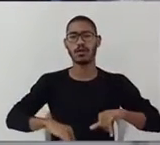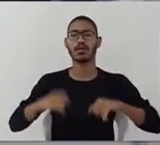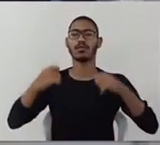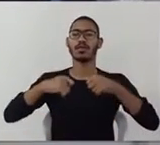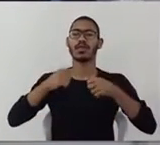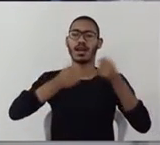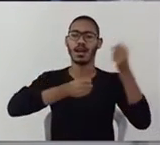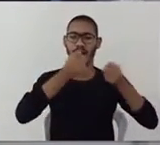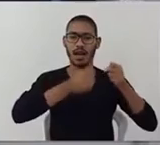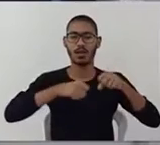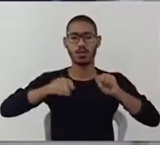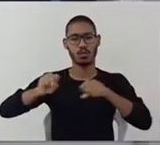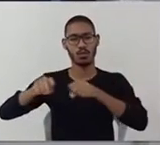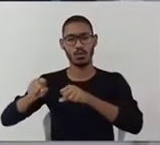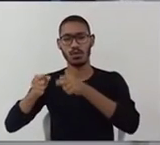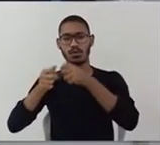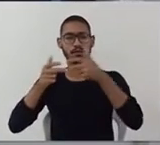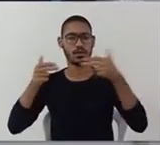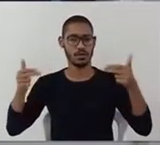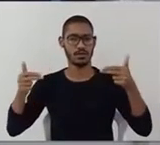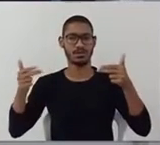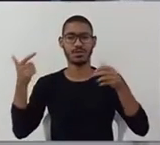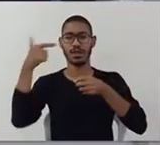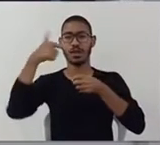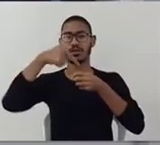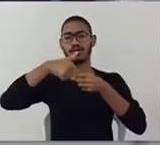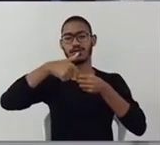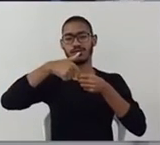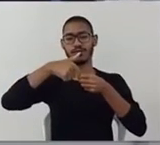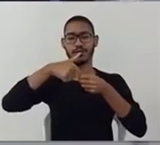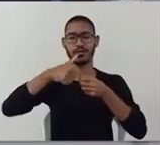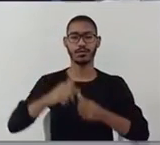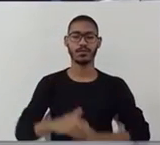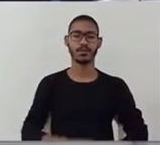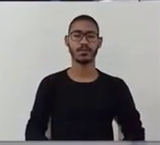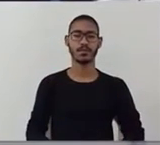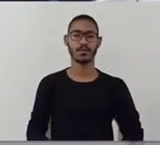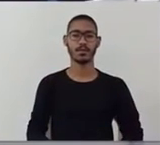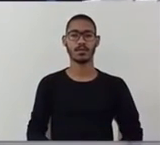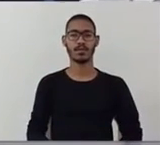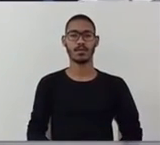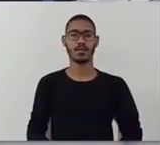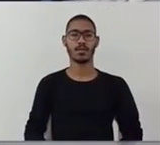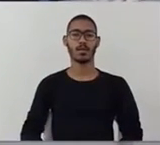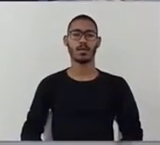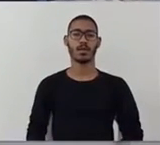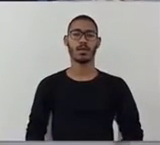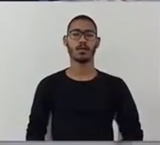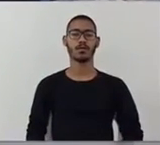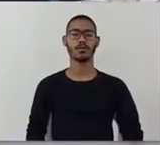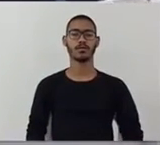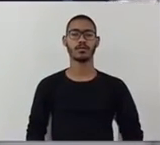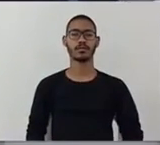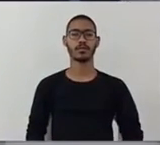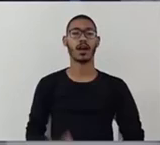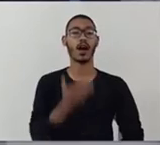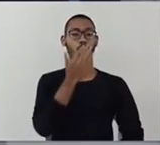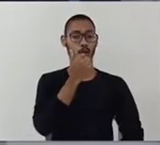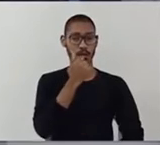utilizar veículo a comida nossa ela anda ela anda através dos caminhões à venda através dos